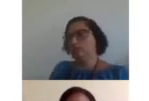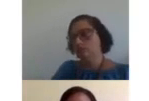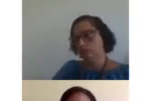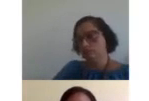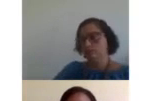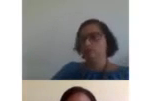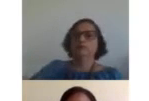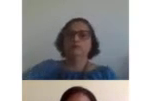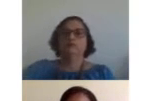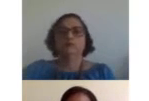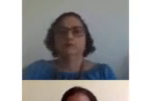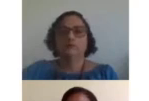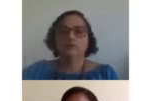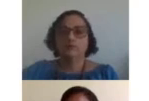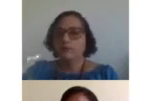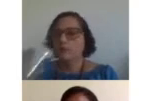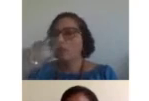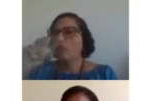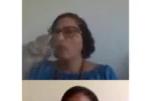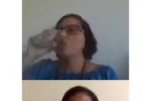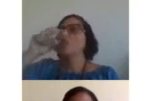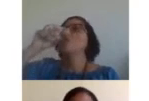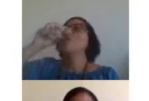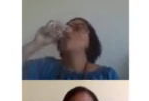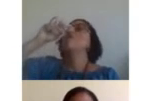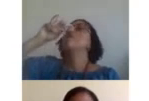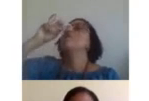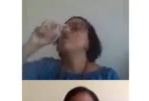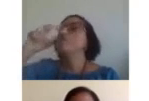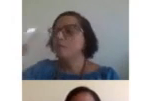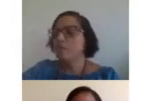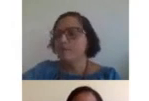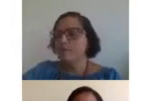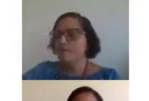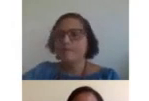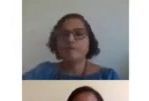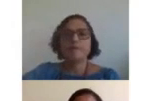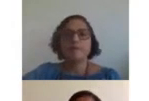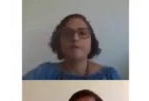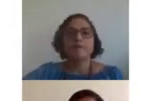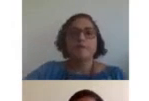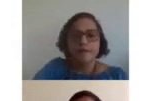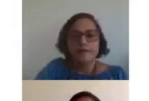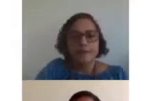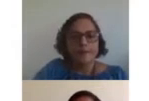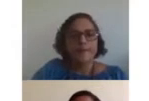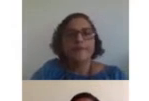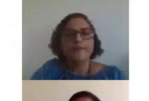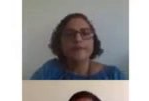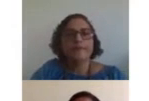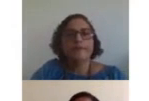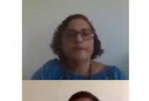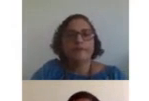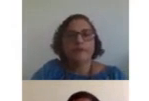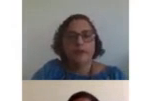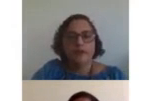muitos trabalhos aqui evidenciaram isso, a gente teve uma dificuldade em relação a como atingir